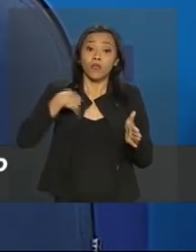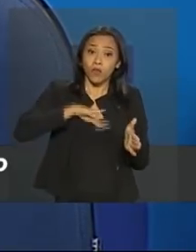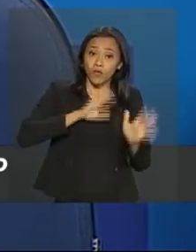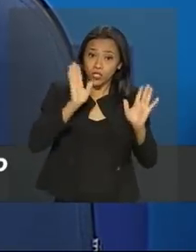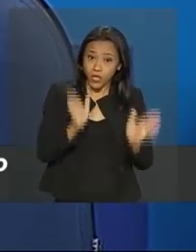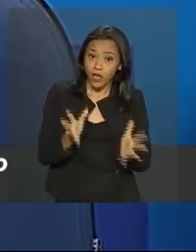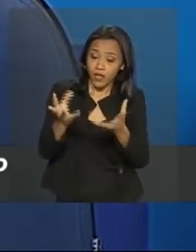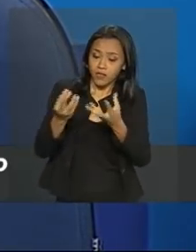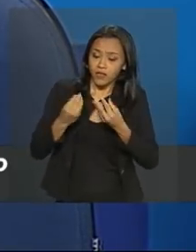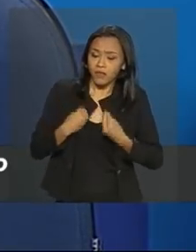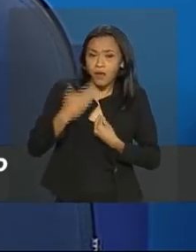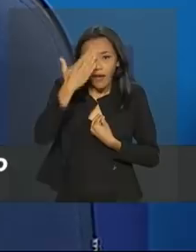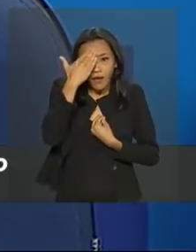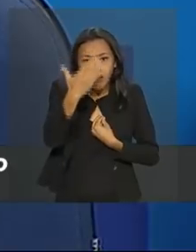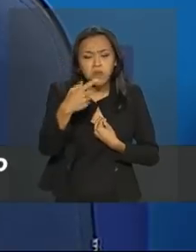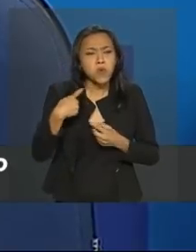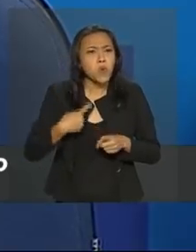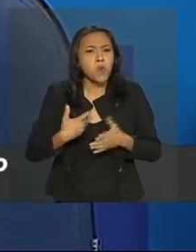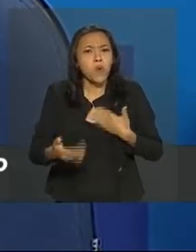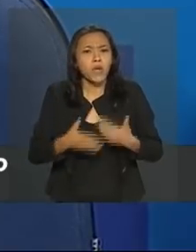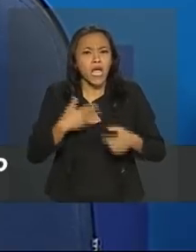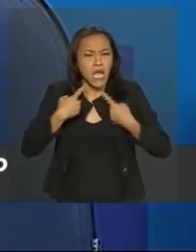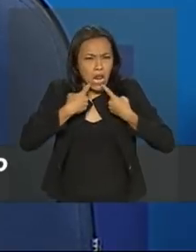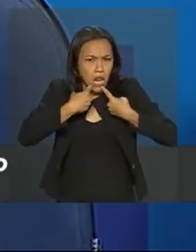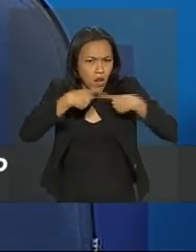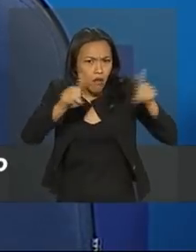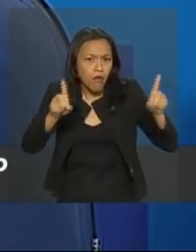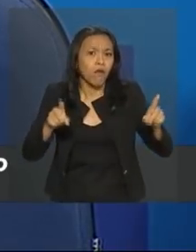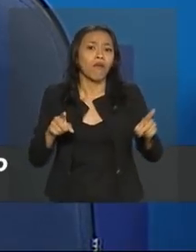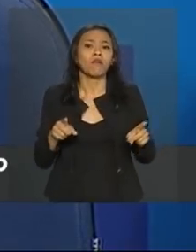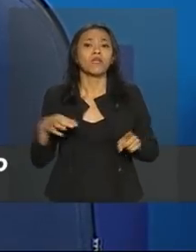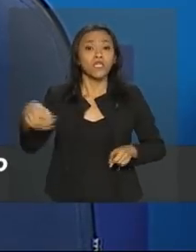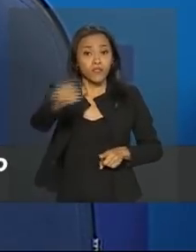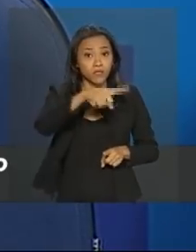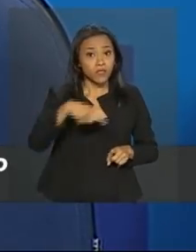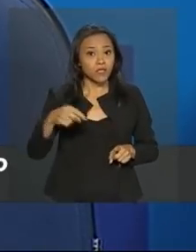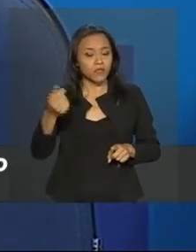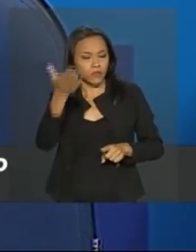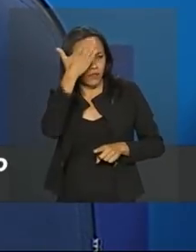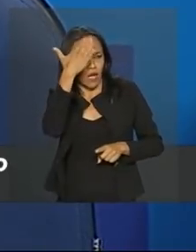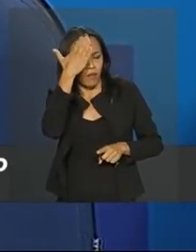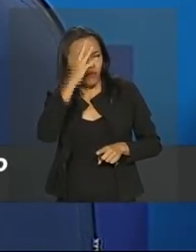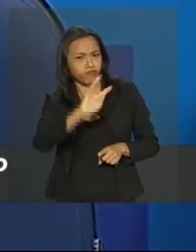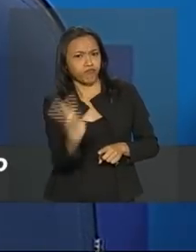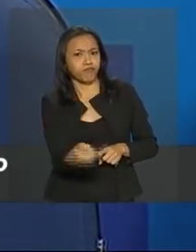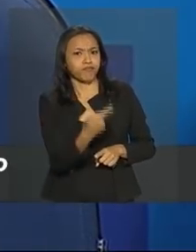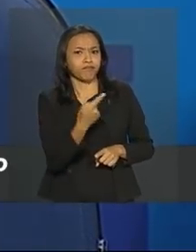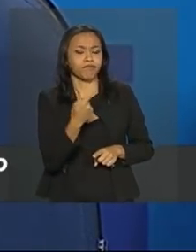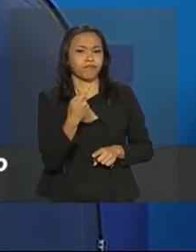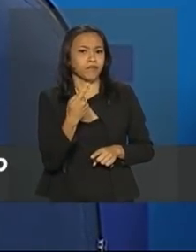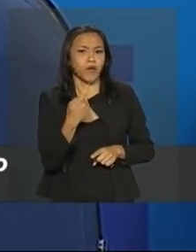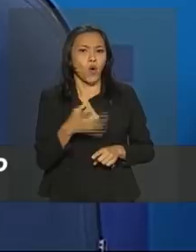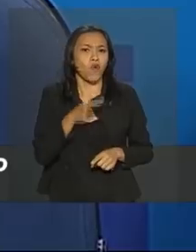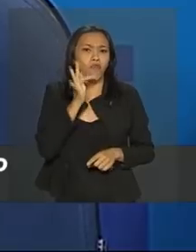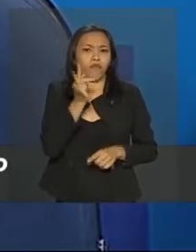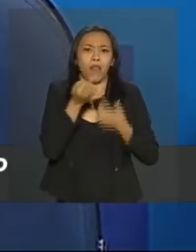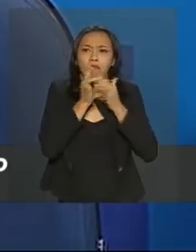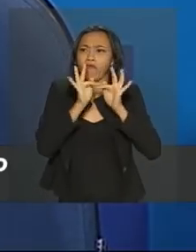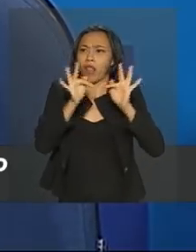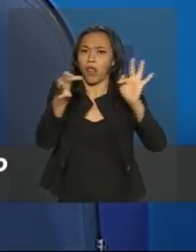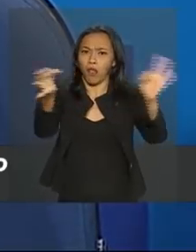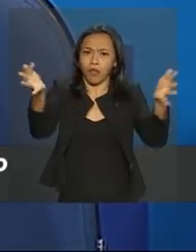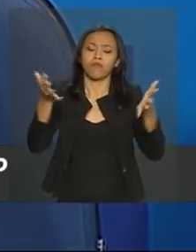qualquer denúncia a que os participantes possam tomar conhecimento de fatos ou defeitos pedimos que